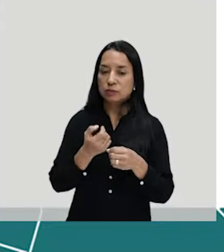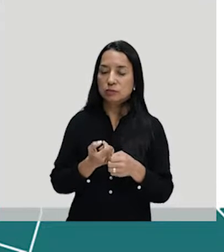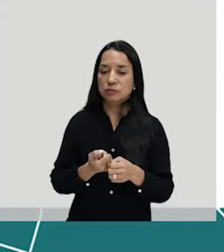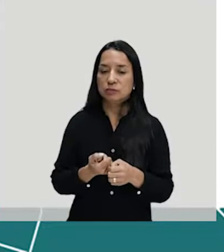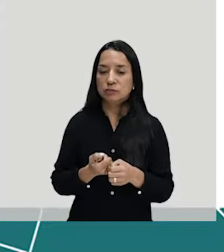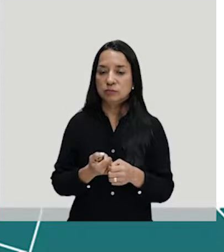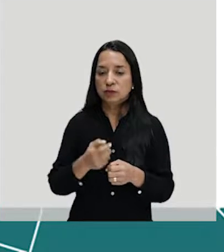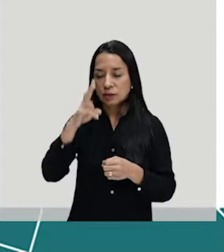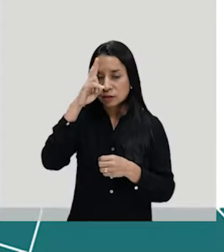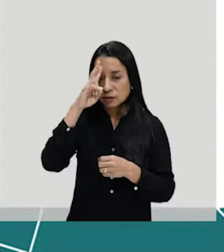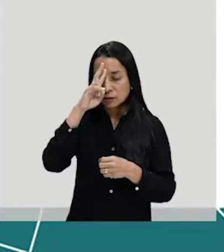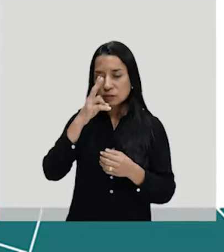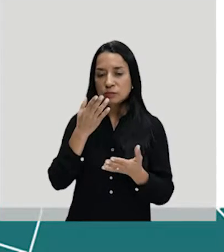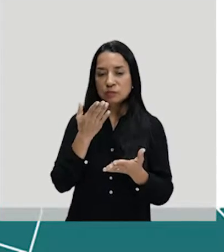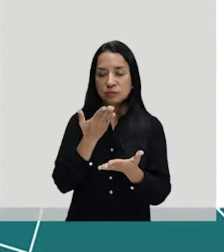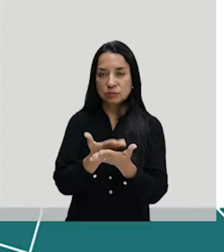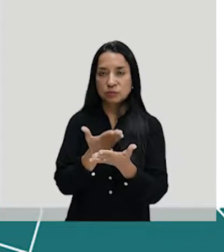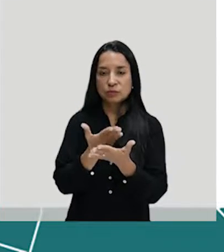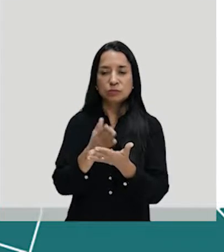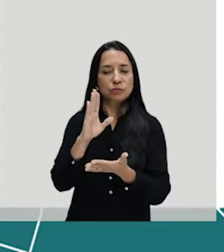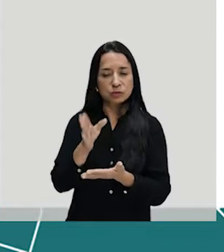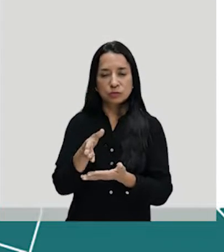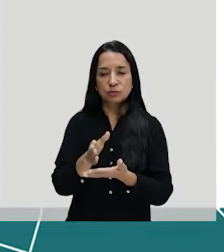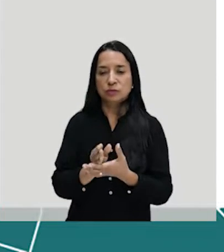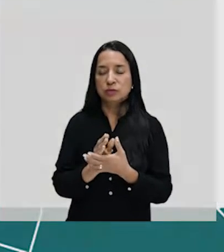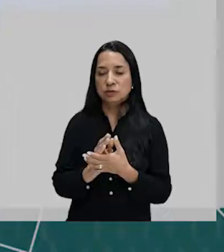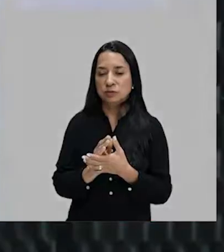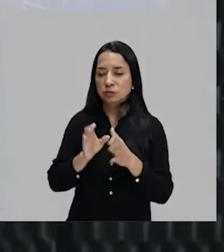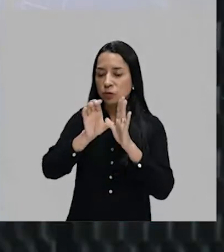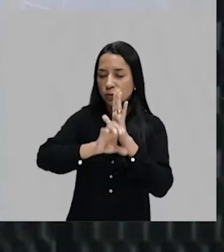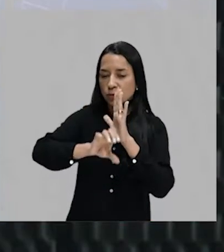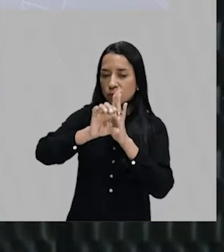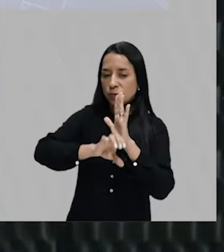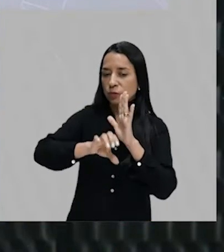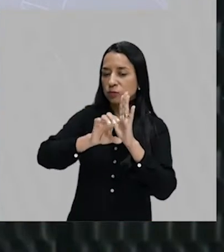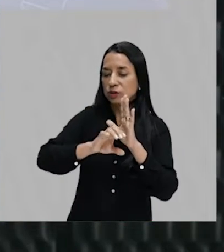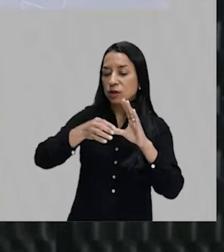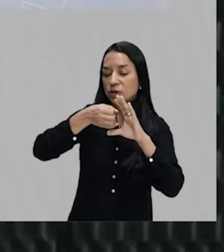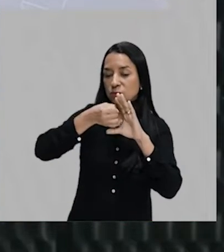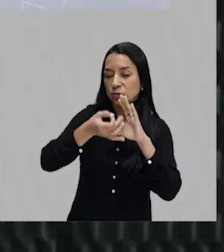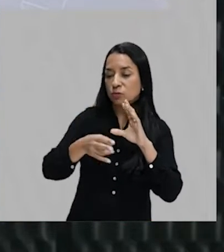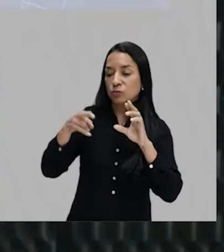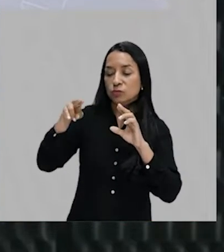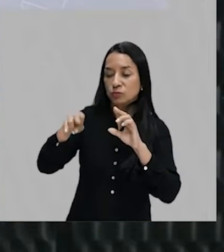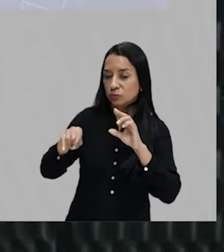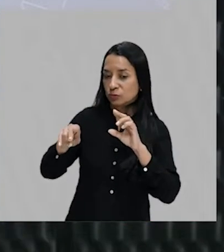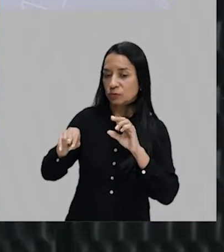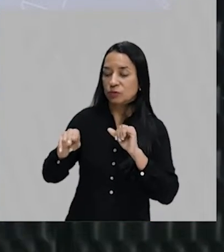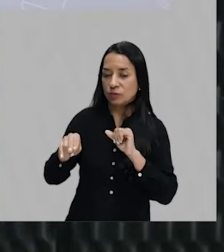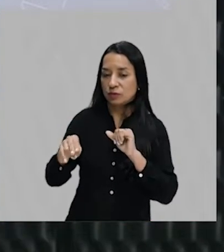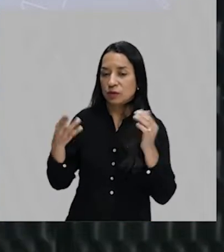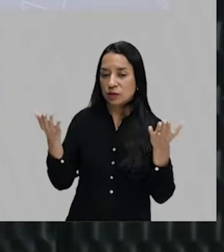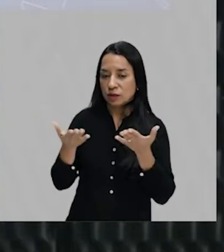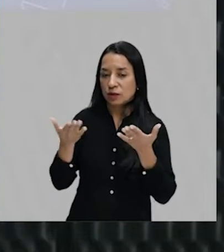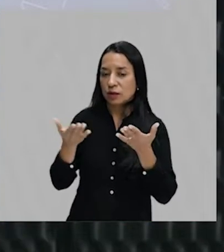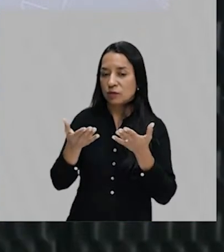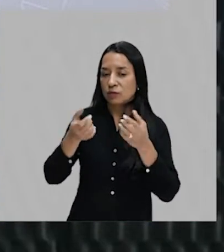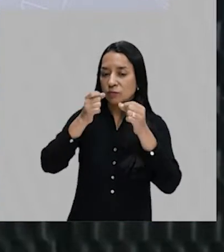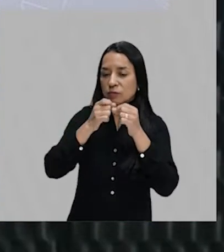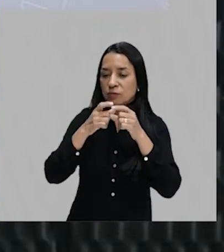pouquinho lembra que nós Já estudamos essa indefinição aqui de conjuntos iguais só que agora nós vamos